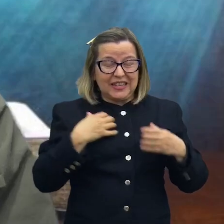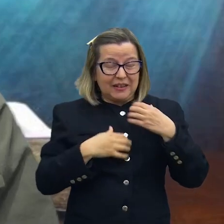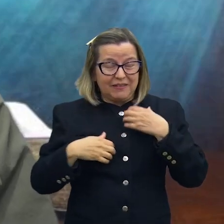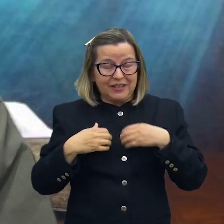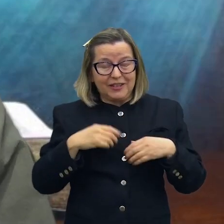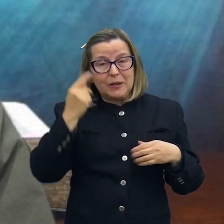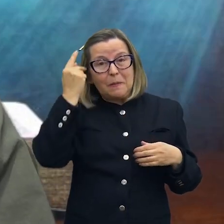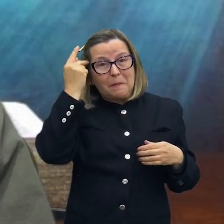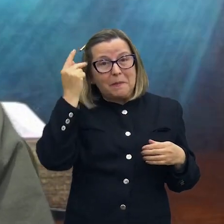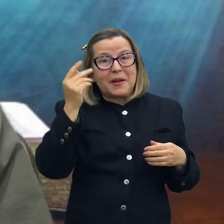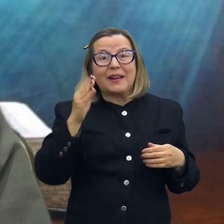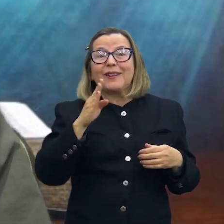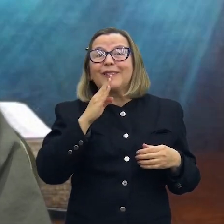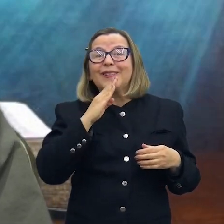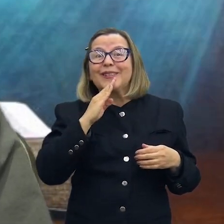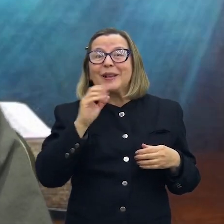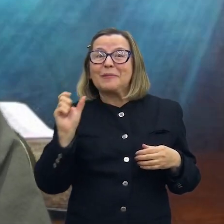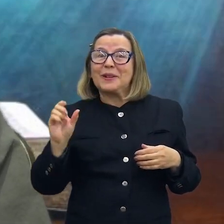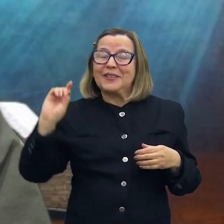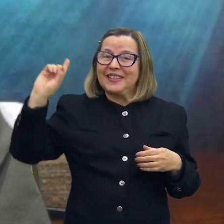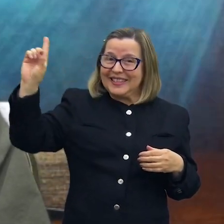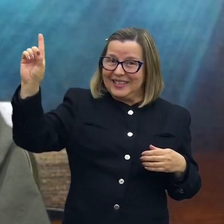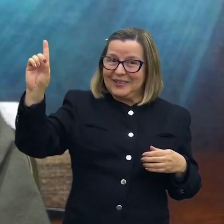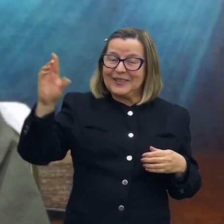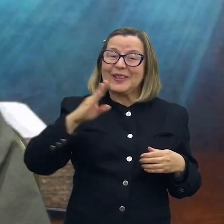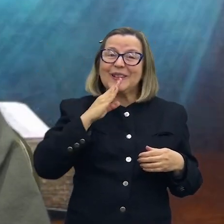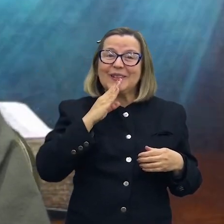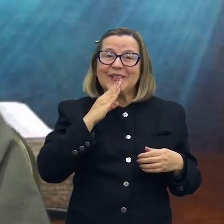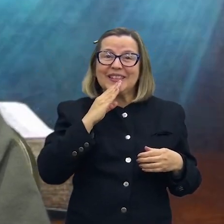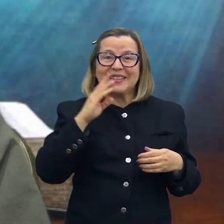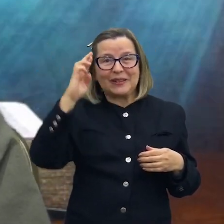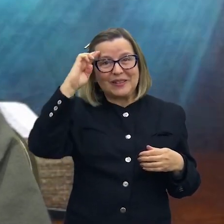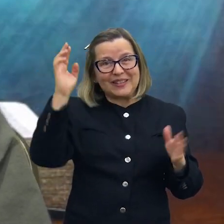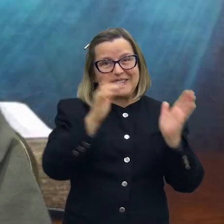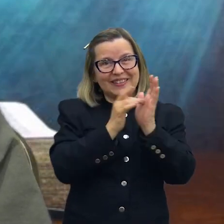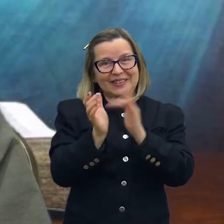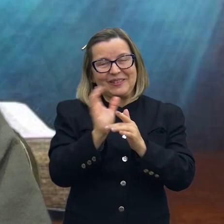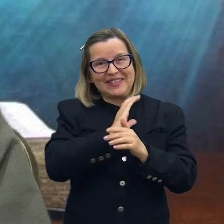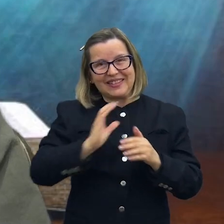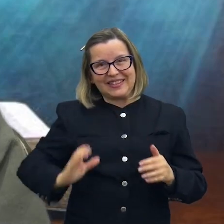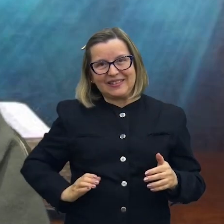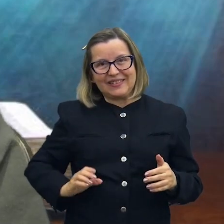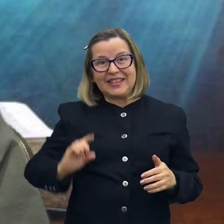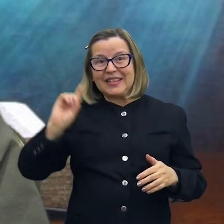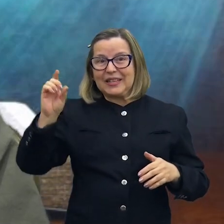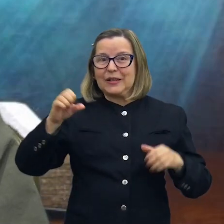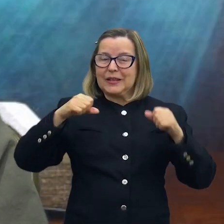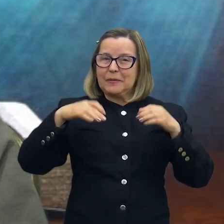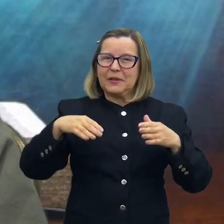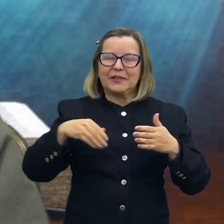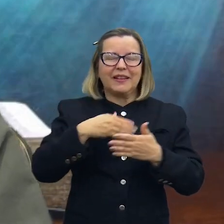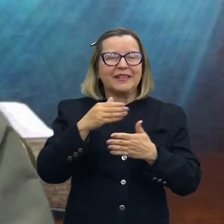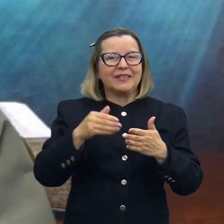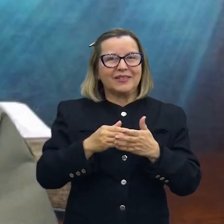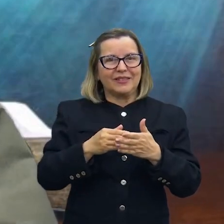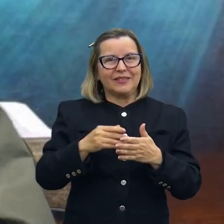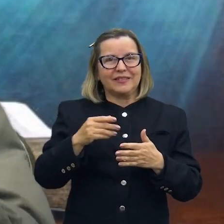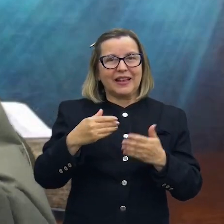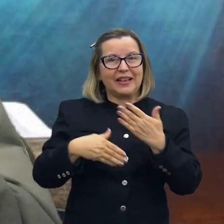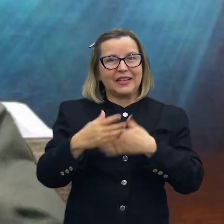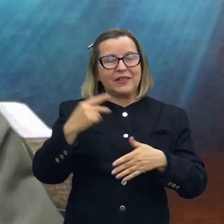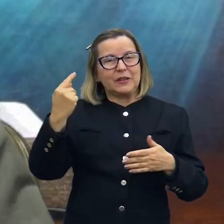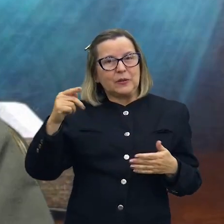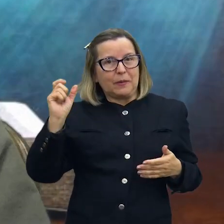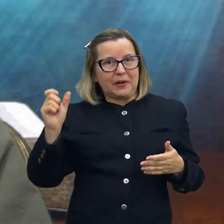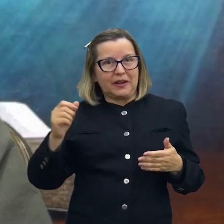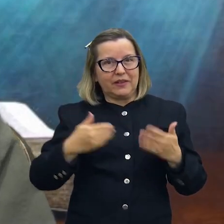conhecer o verbo, e o verbo é o Senhor Jesus Cristo. Deus abençoe cada um com a sua palavra e com a revelação